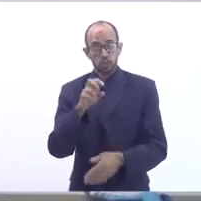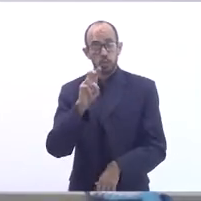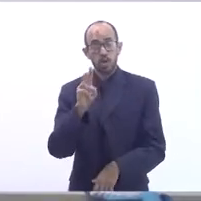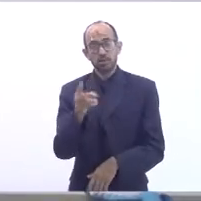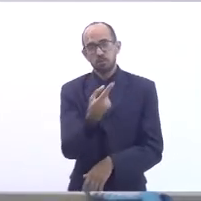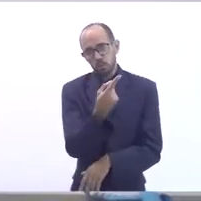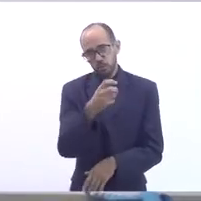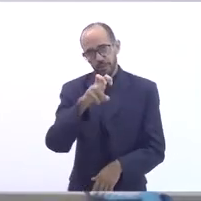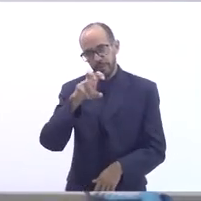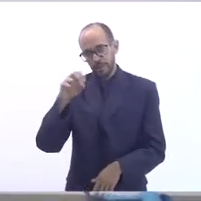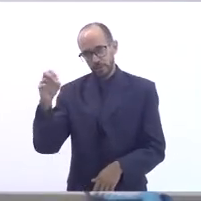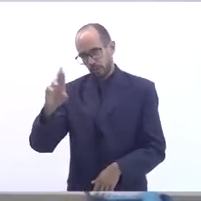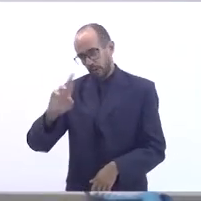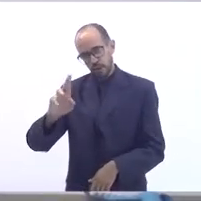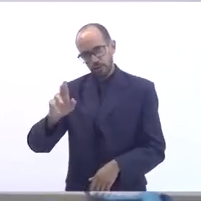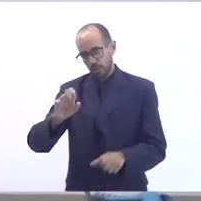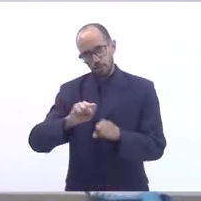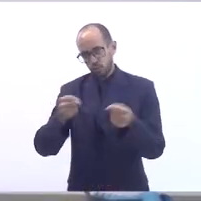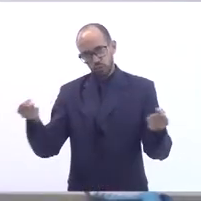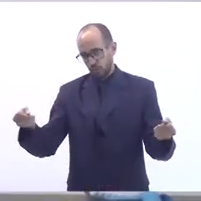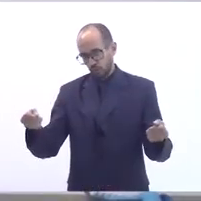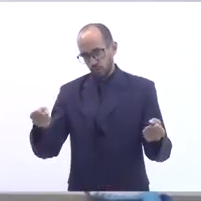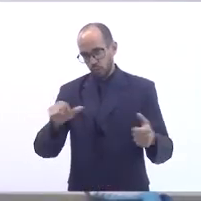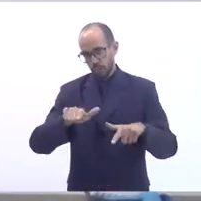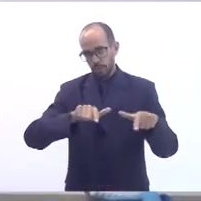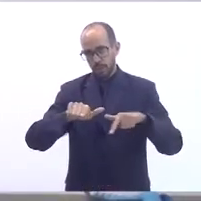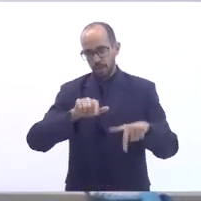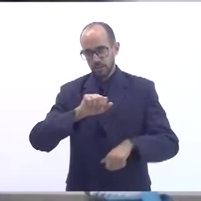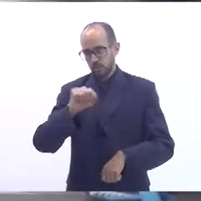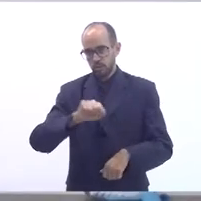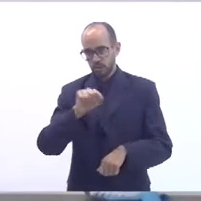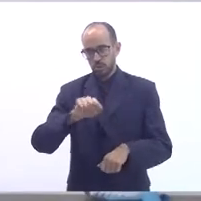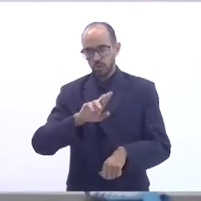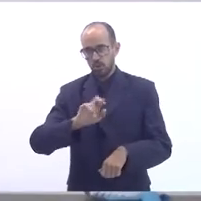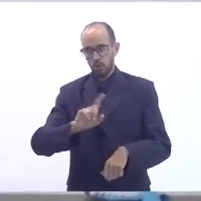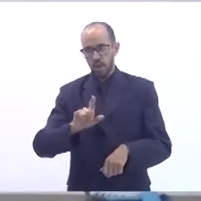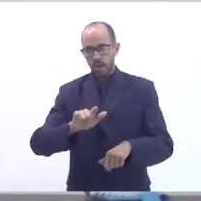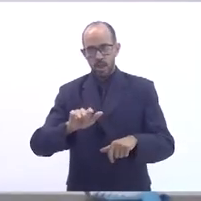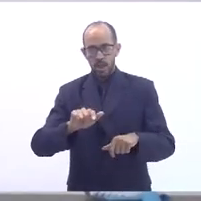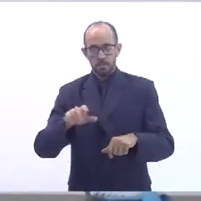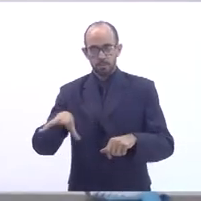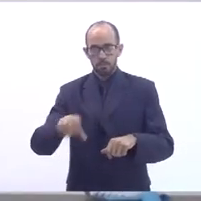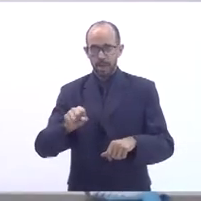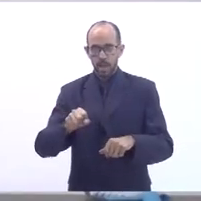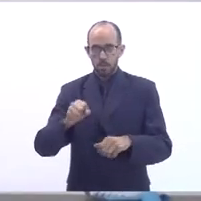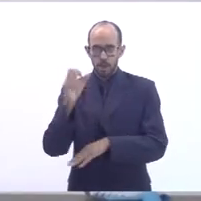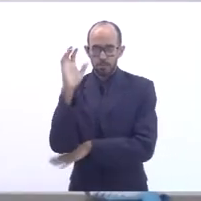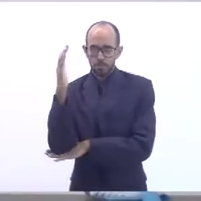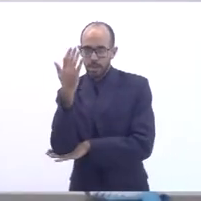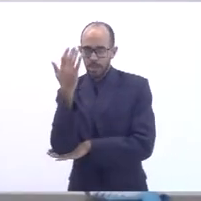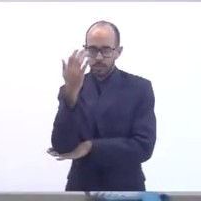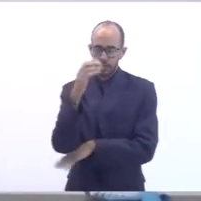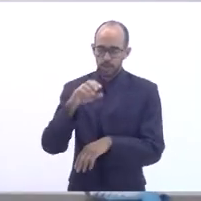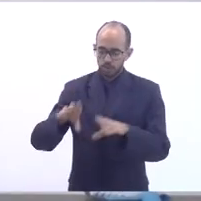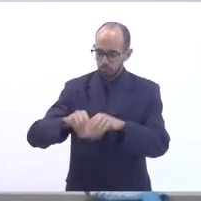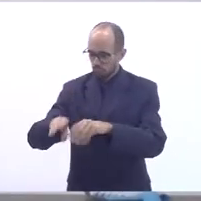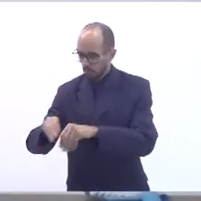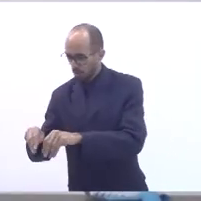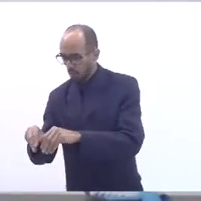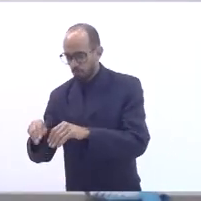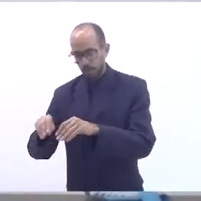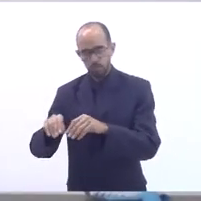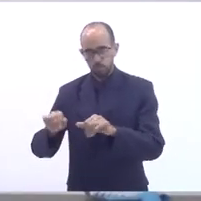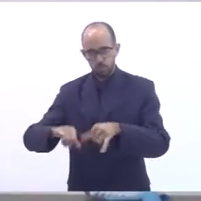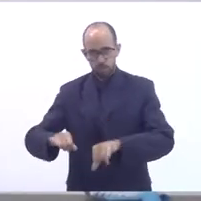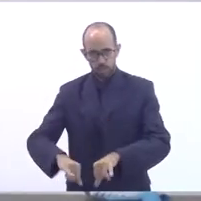isso é impossível trabalho das associações não é pegou uma planta sintetizar o trabalho das associações não